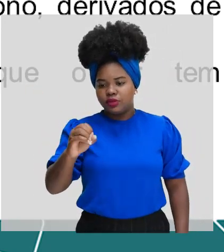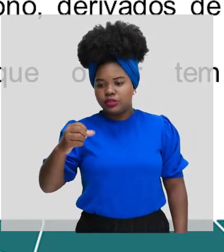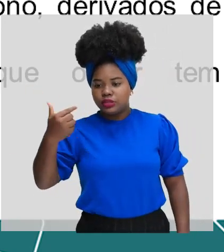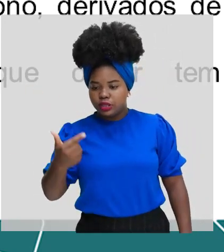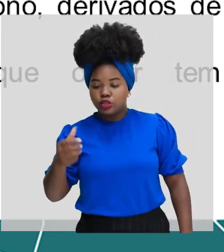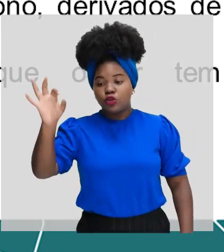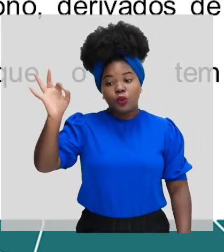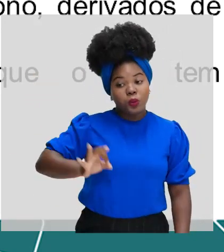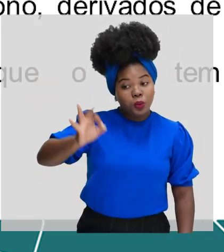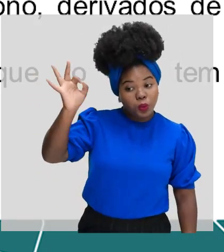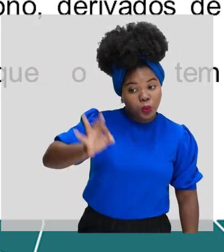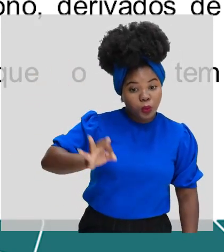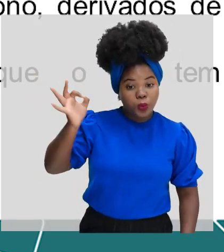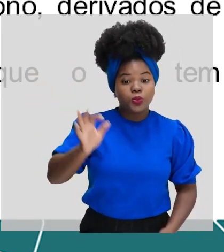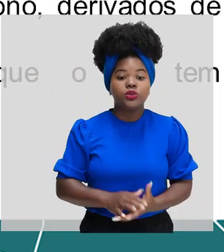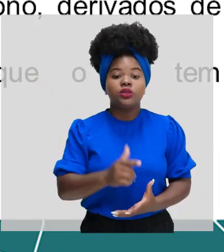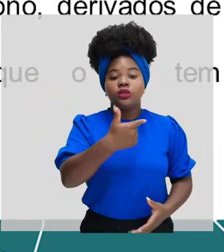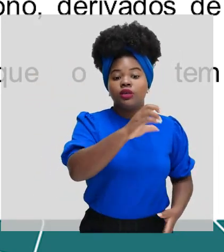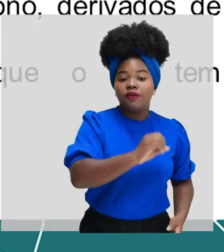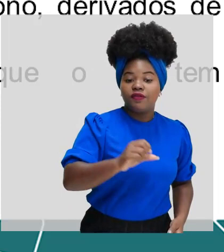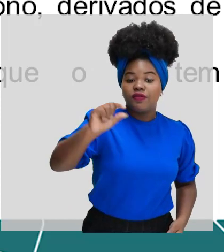78,02% de nitrogênio,